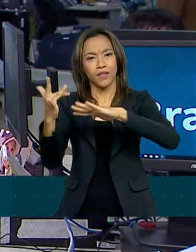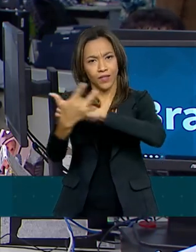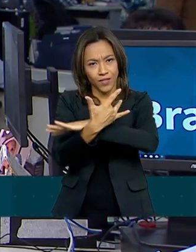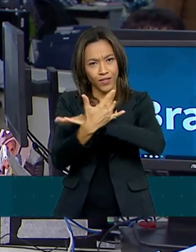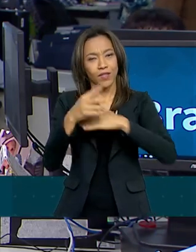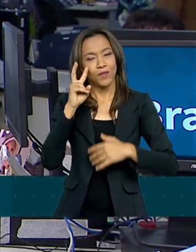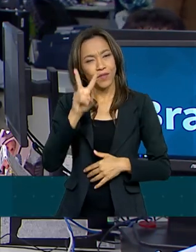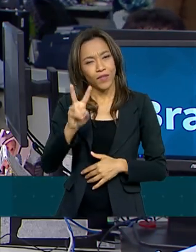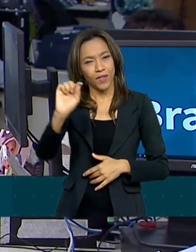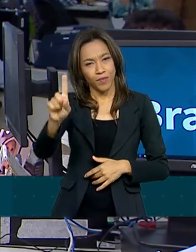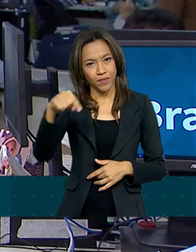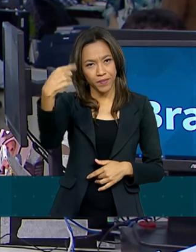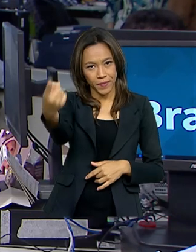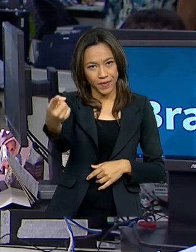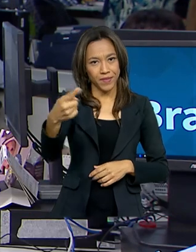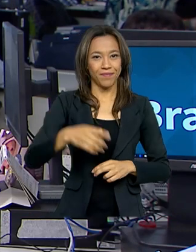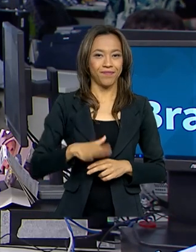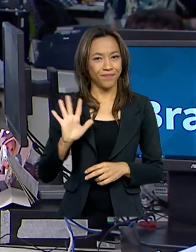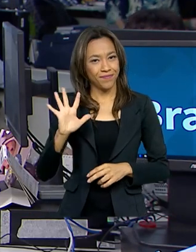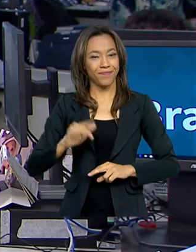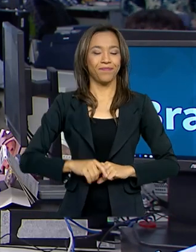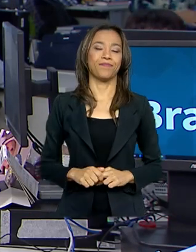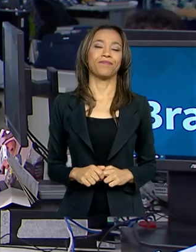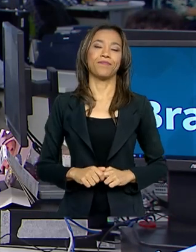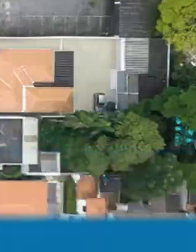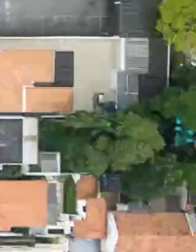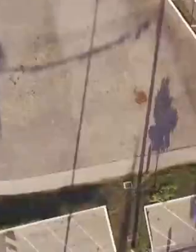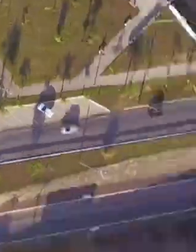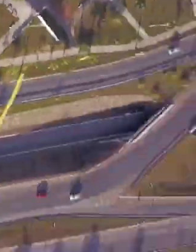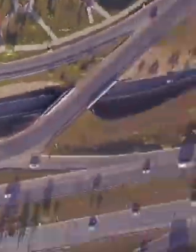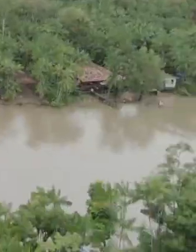nos vemos na próxima edição até lá